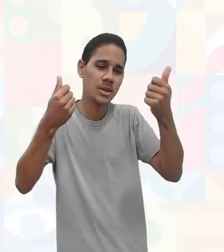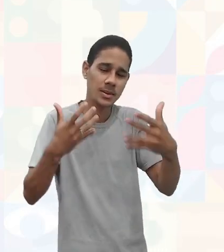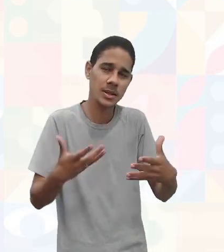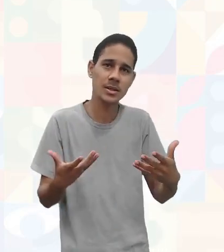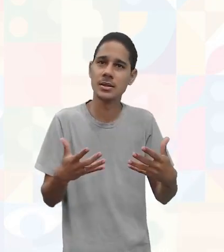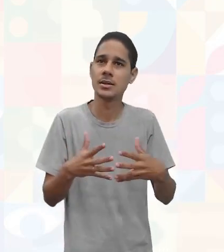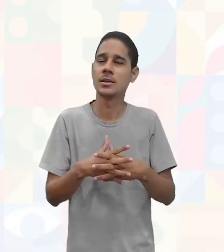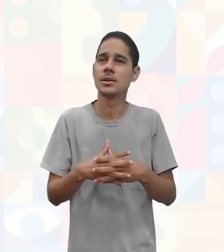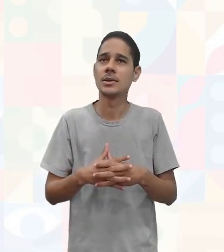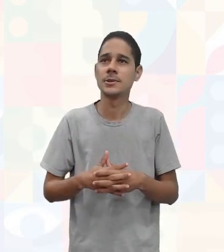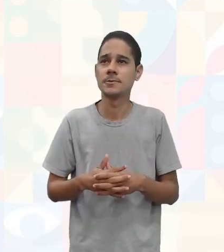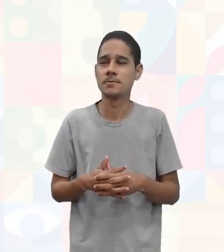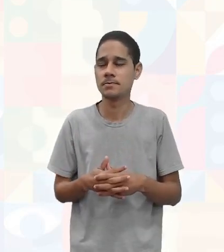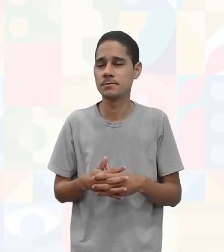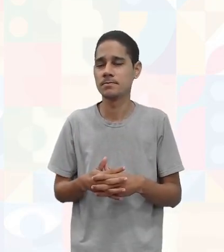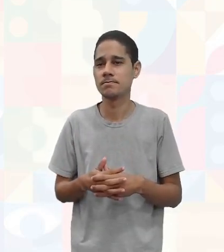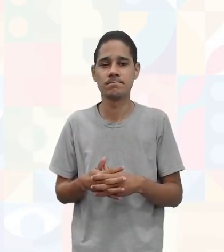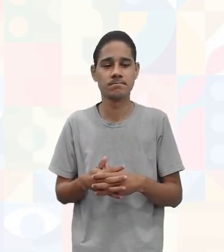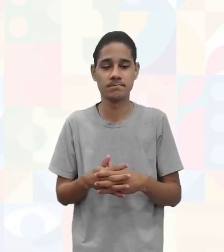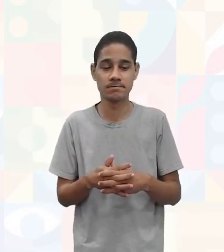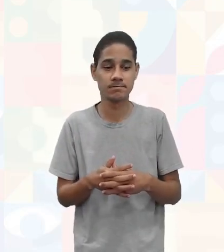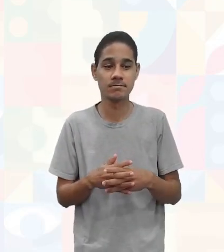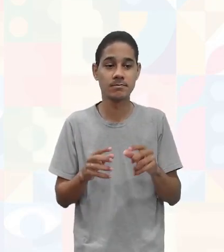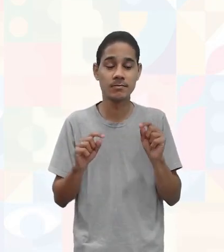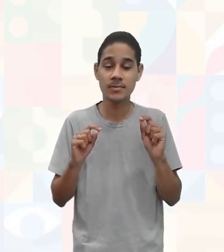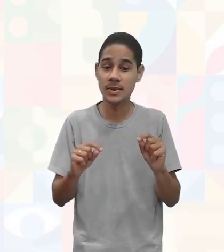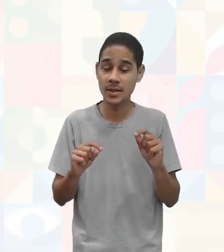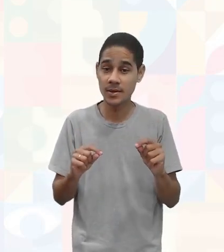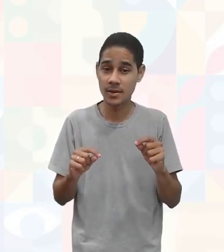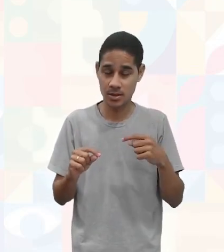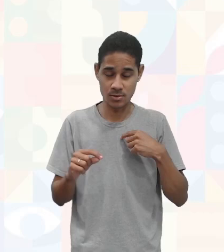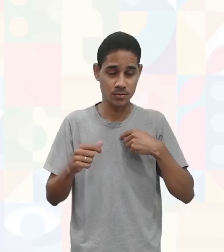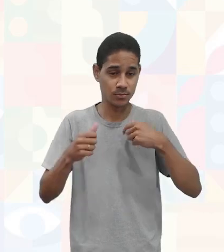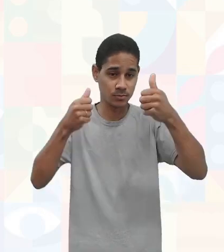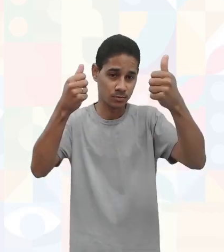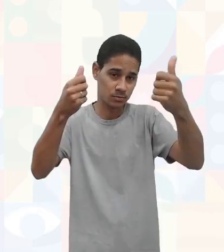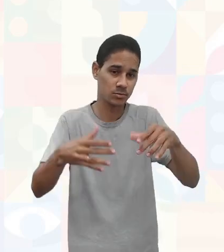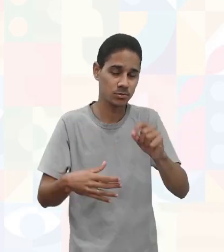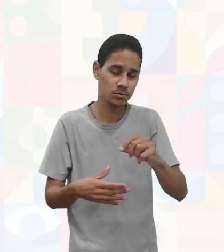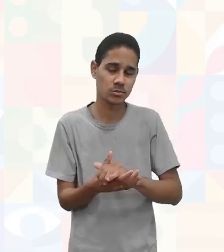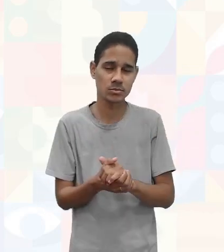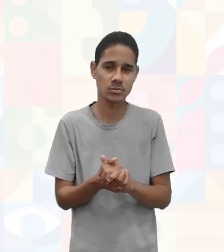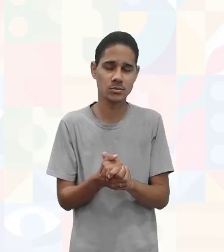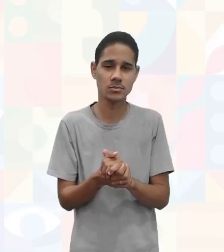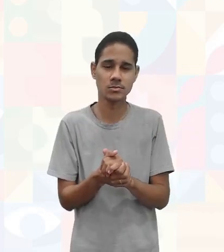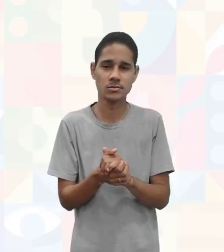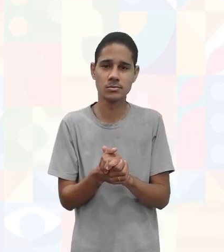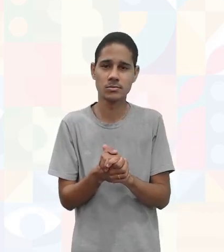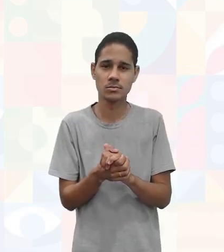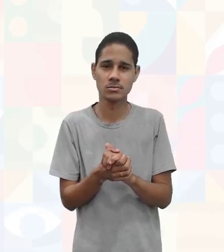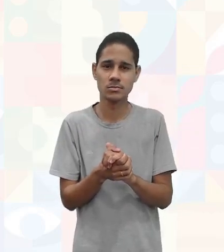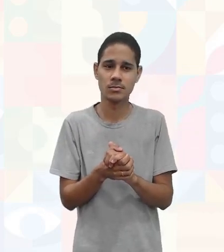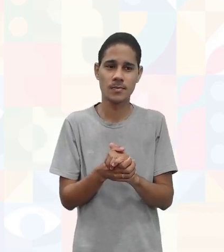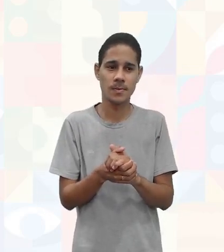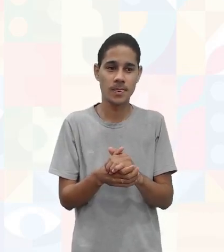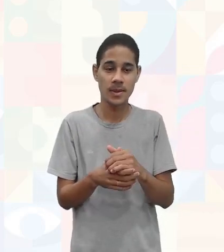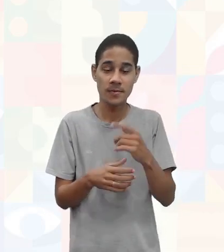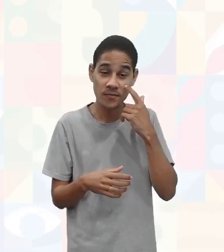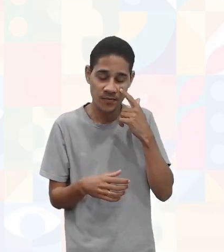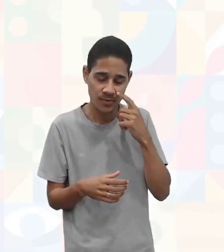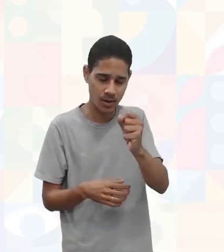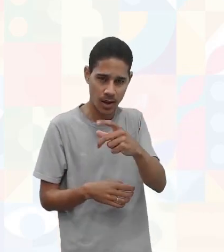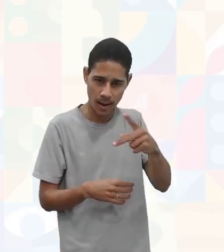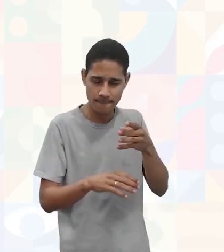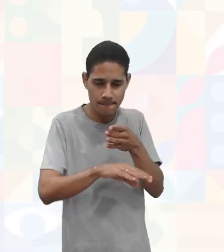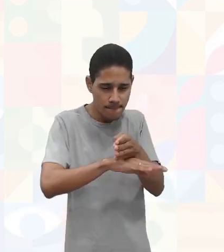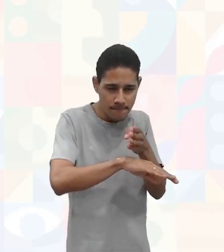e sem ser agressiva no que vou dizer, não é que ver aplicativos,